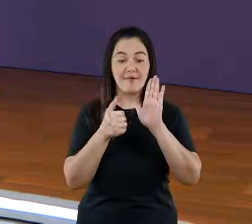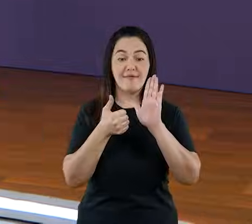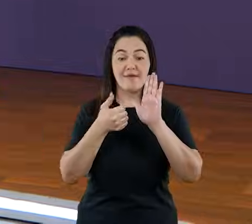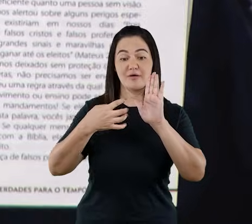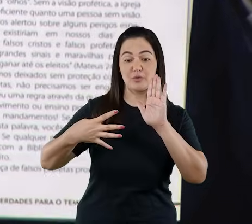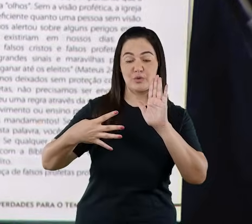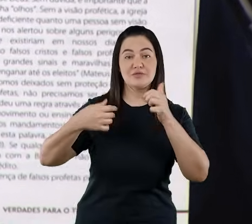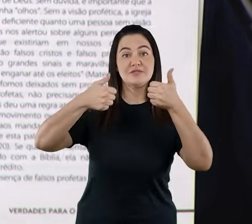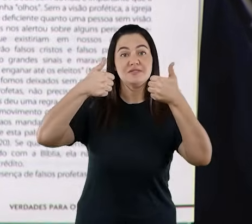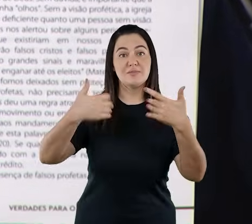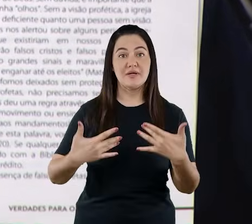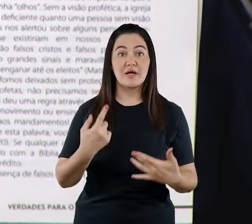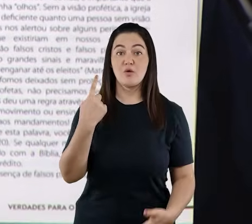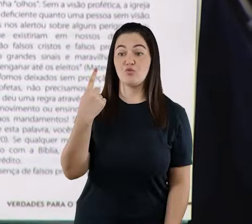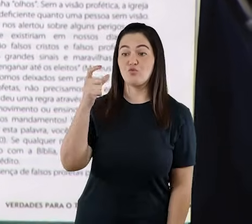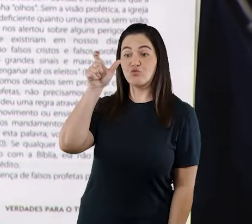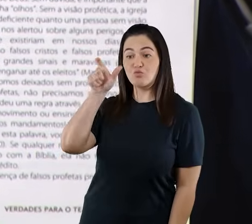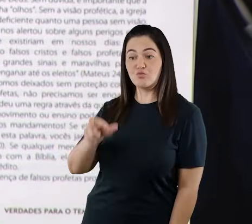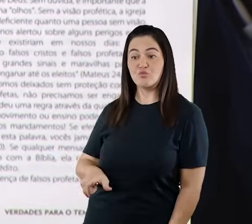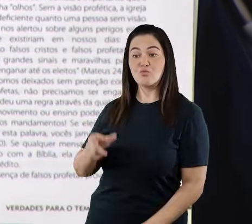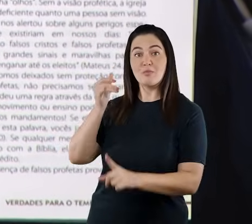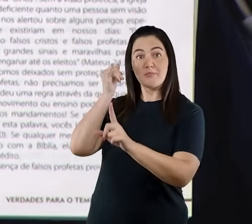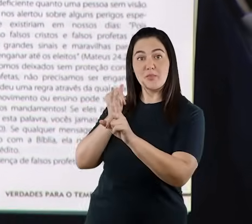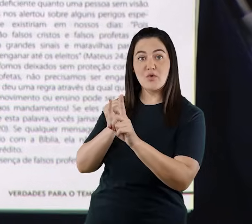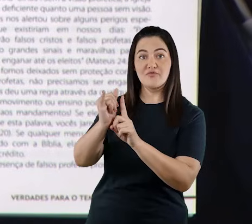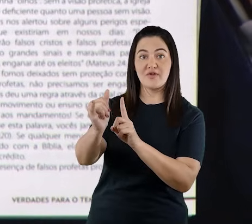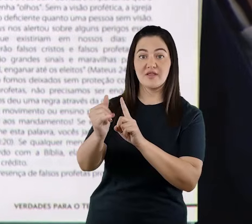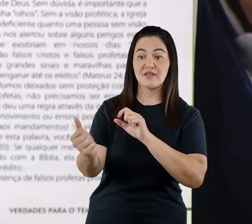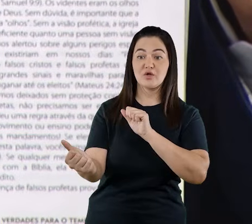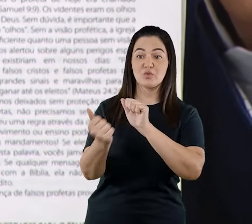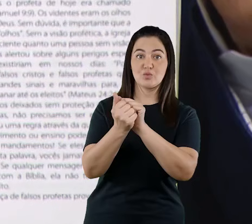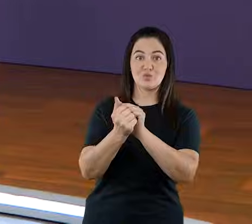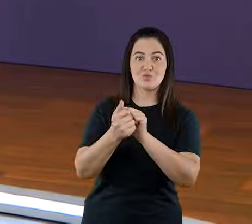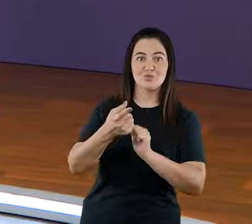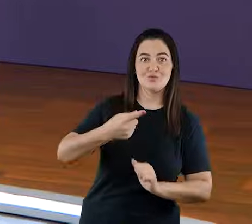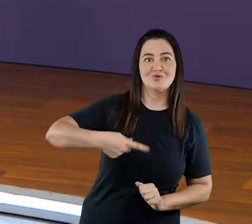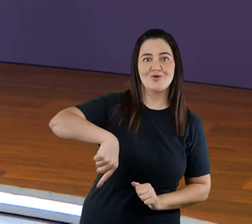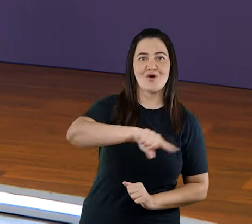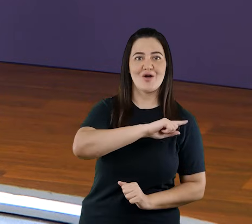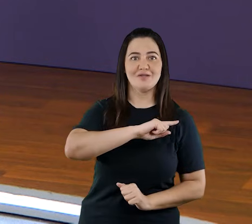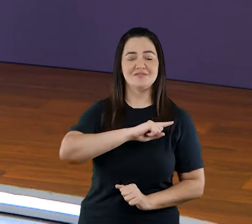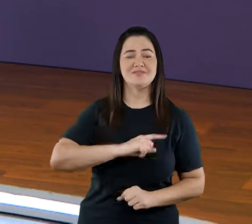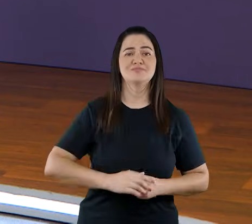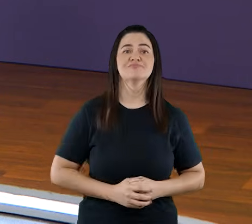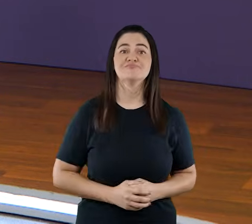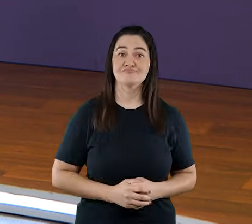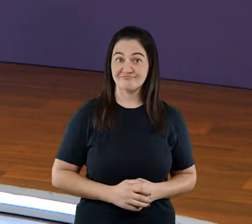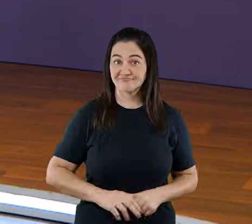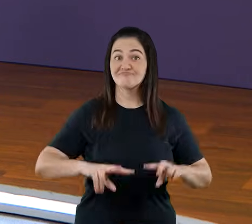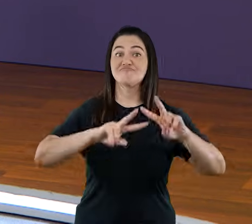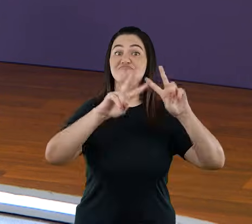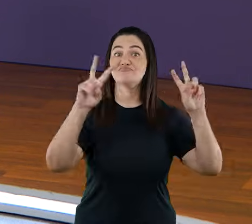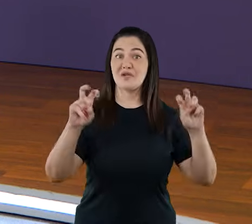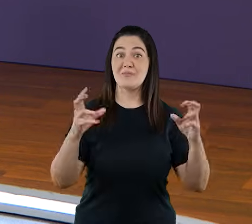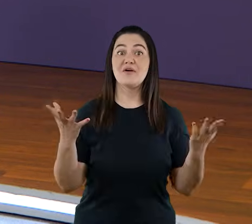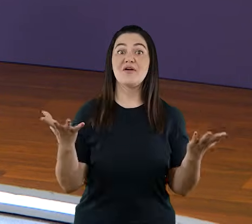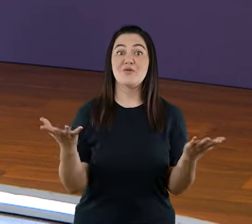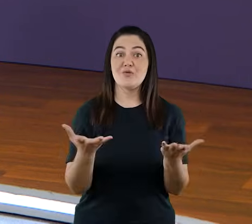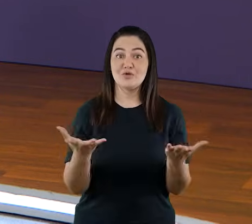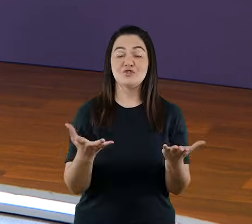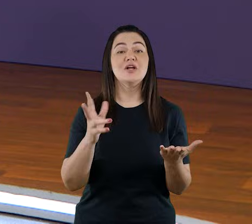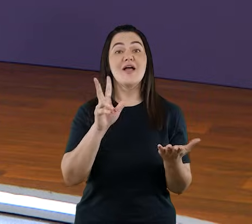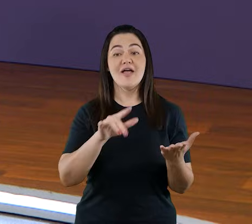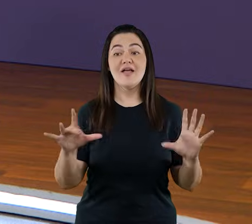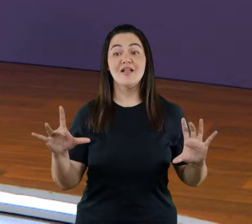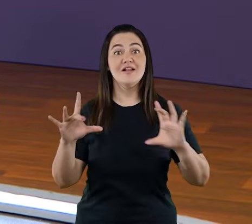fala assim, olha, um profeta entre nós. Esse estudo aqui, ele vai tratar exatamente sobre aquilo